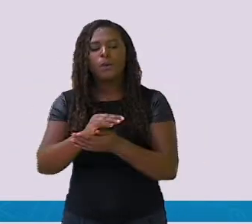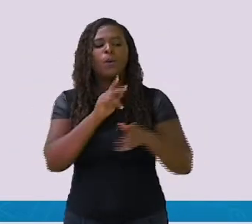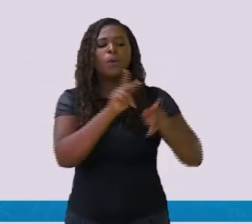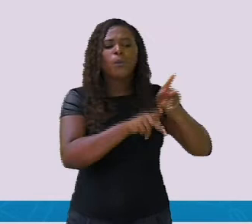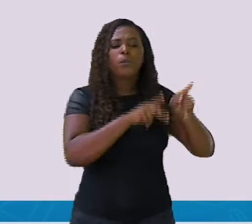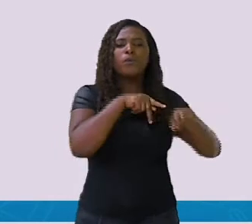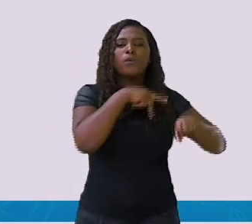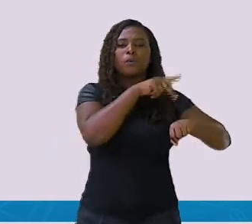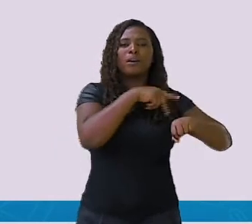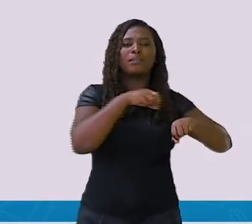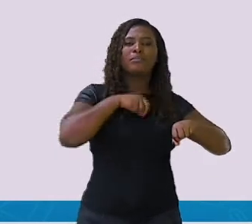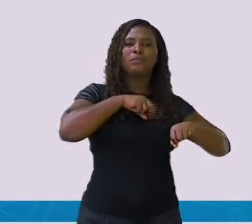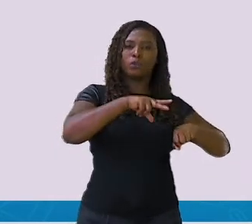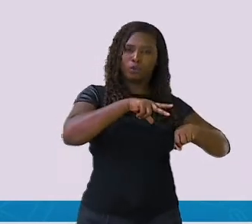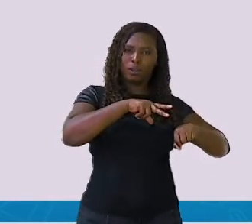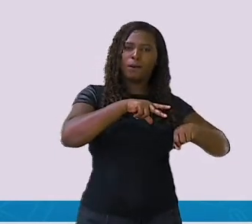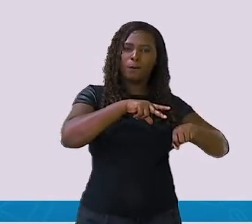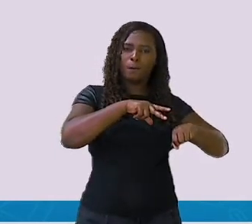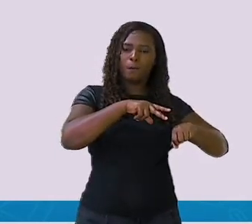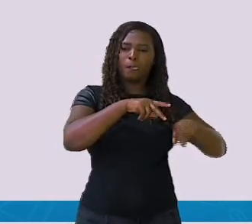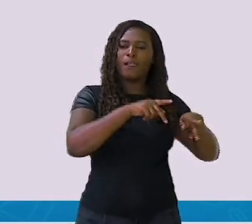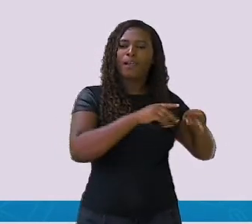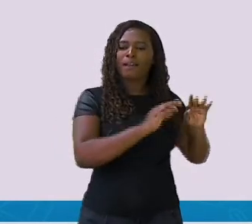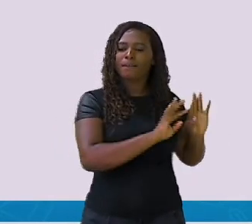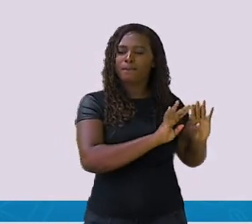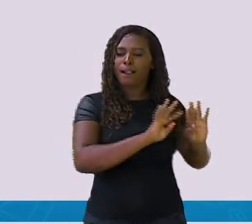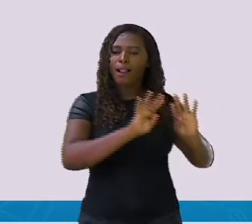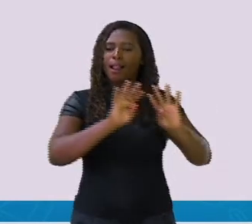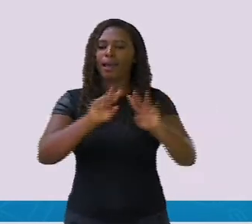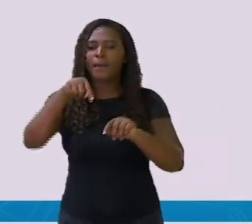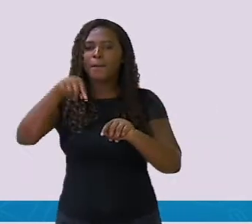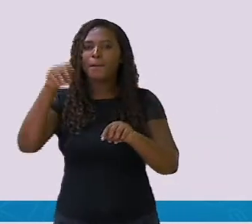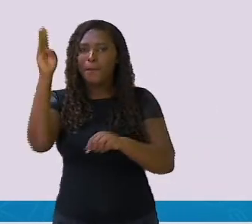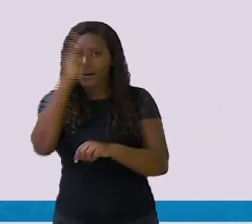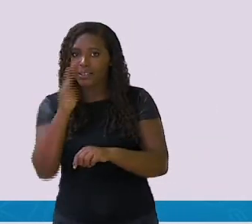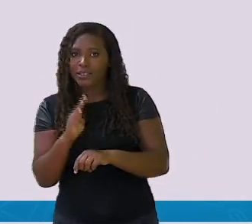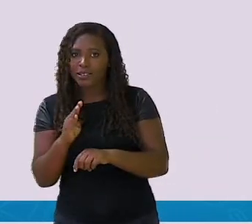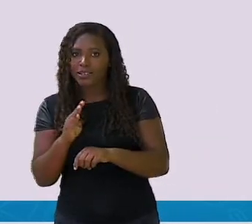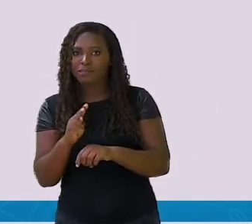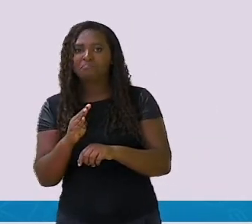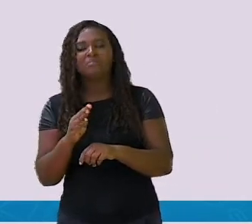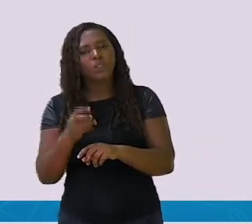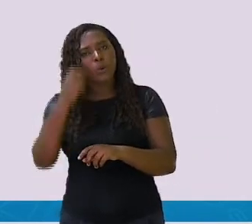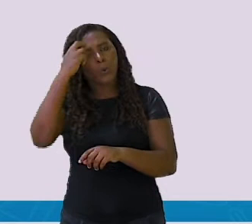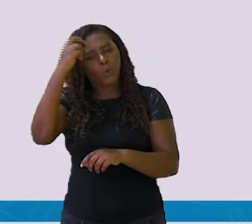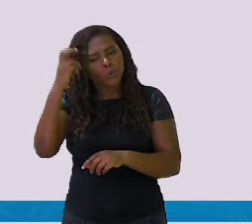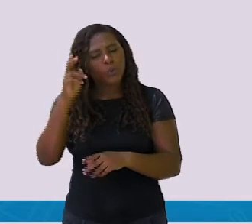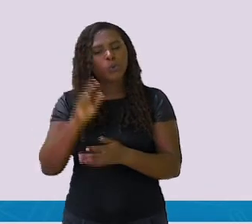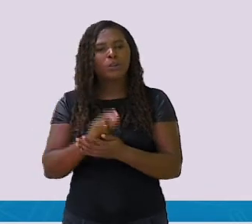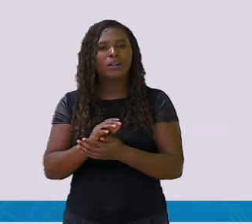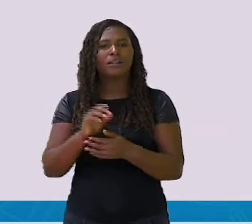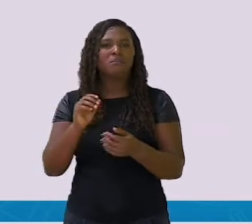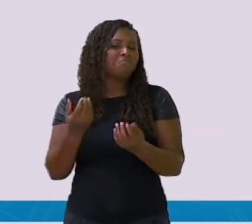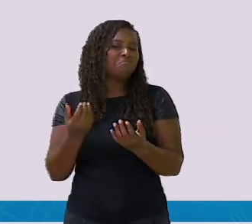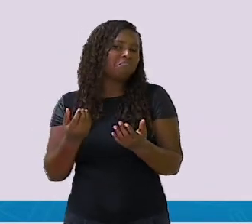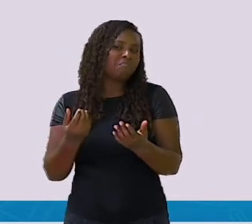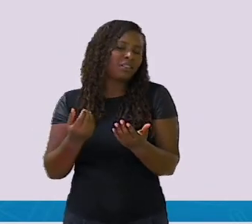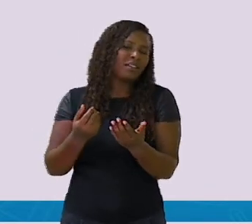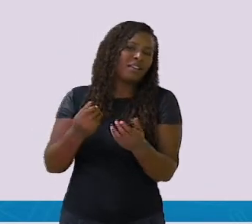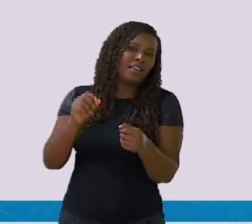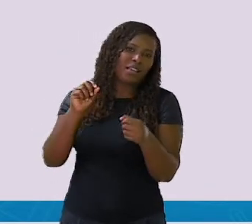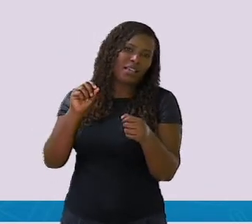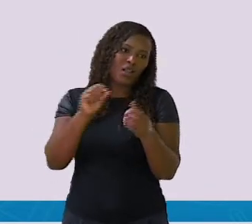cultura também, e aqui sim foi criado também o primeiro museu. Ele foi criado, ele ficava no Parque da Quinta da